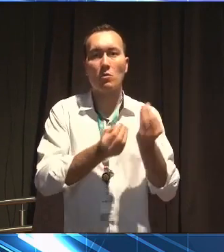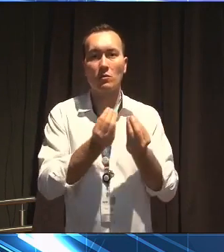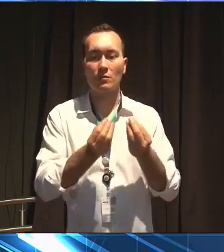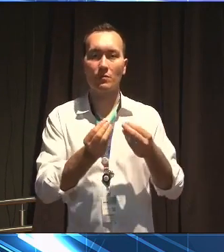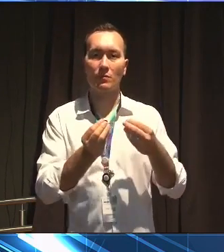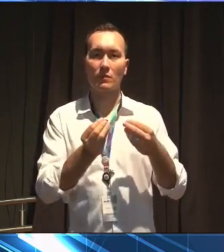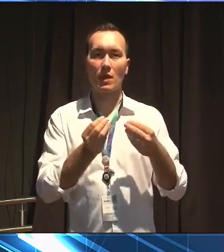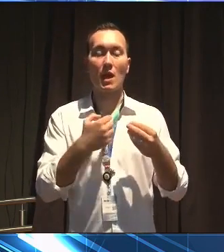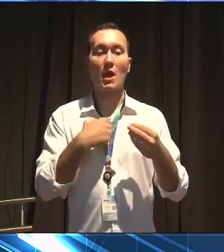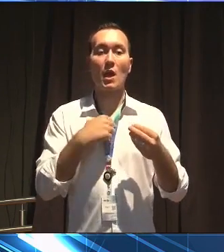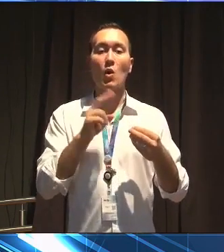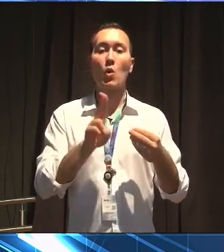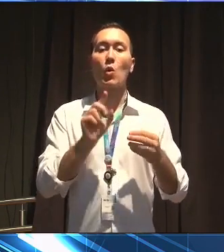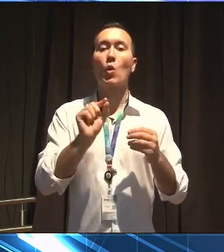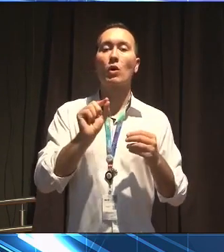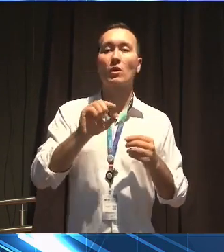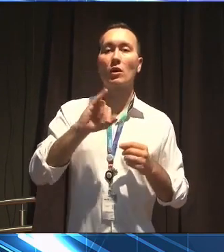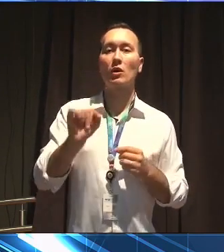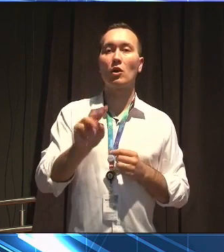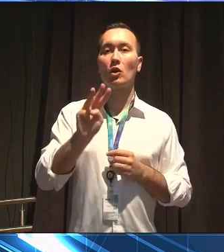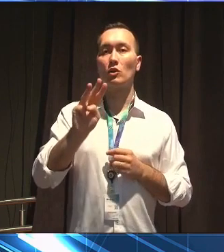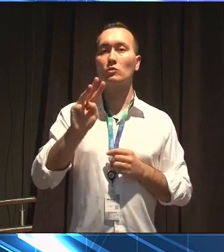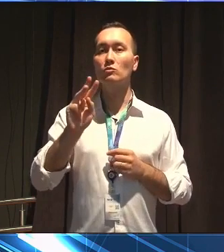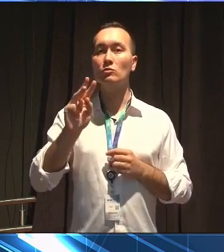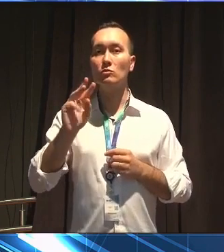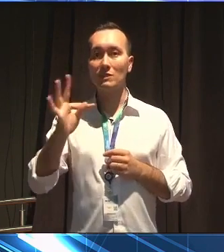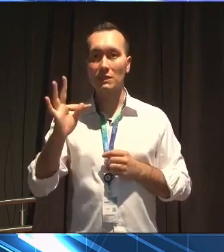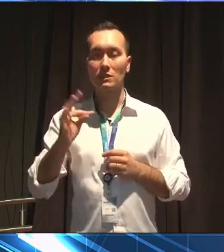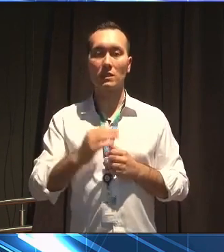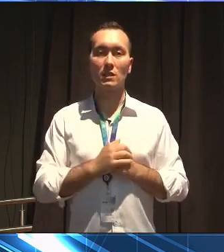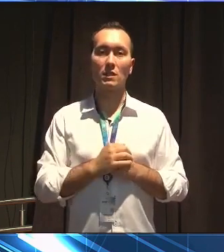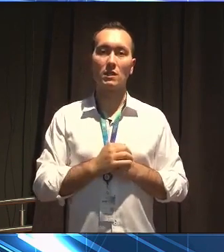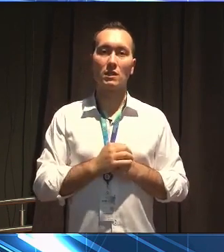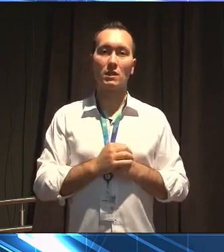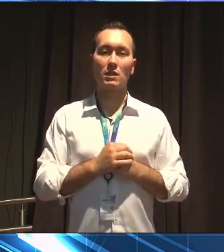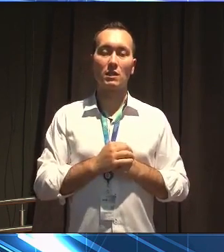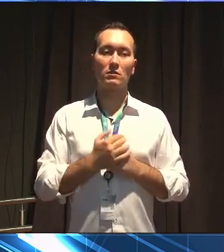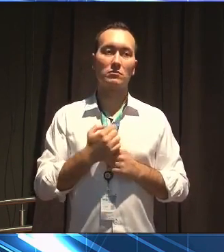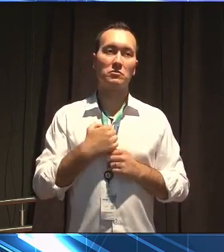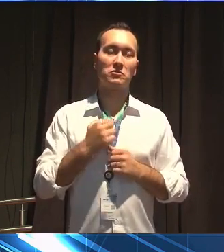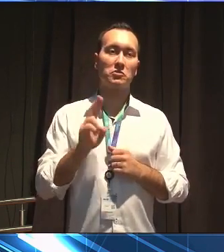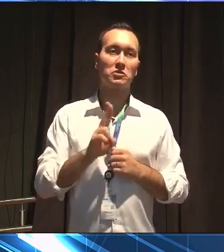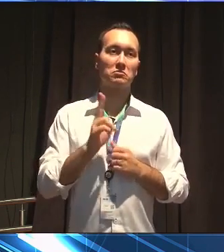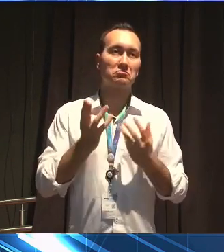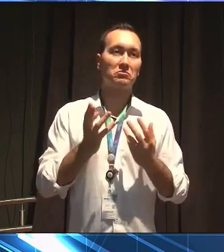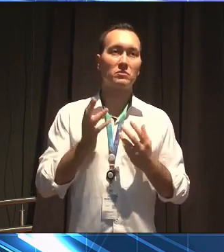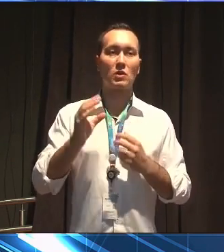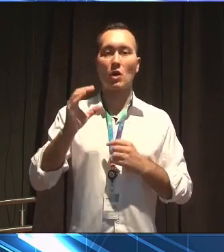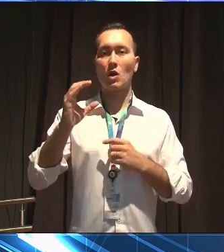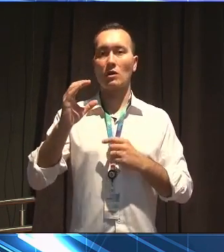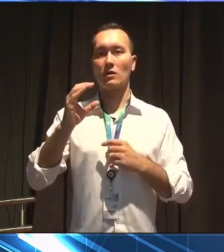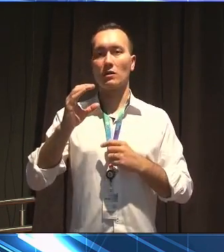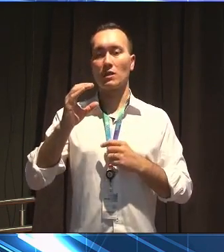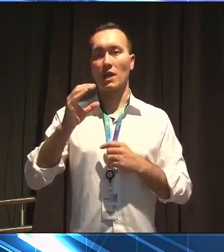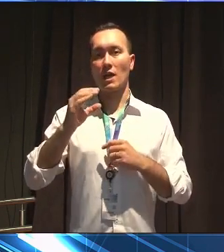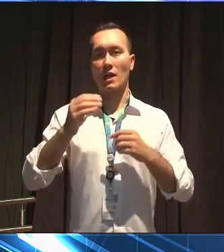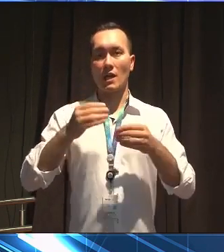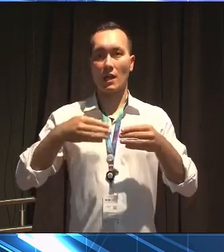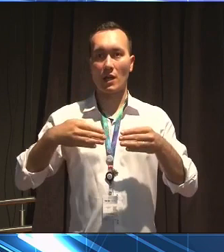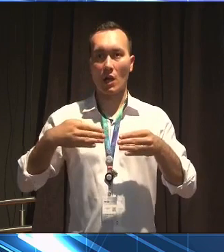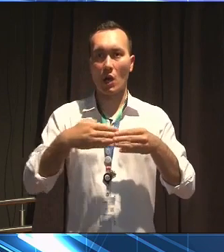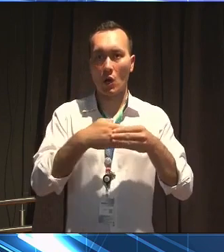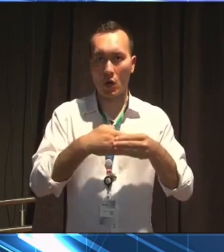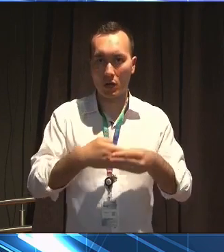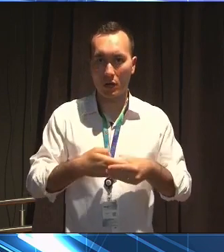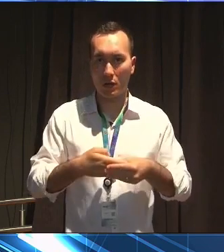vou usar JWT? Eu vou usar o ALF2? Essa é a pergunta que a gente faz no primeiro dia. E aí,